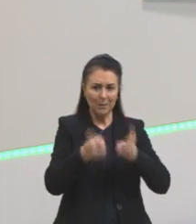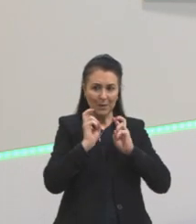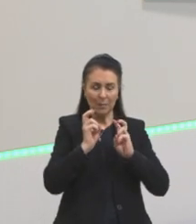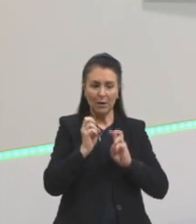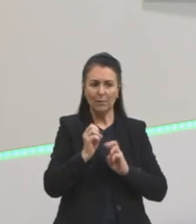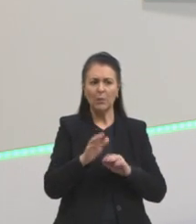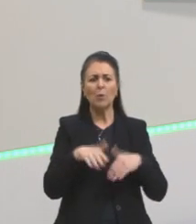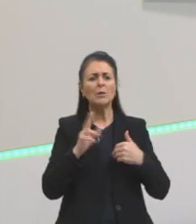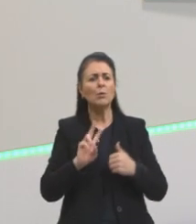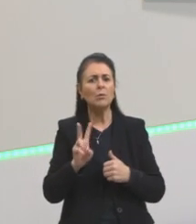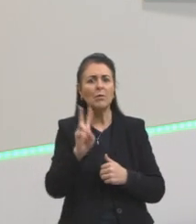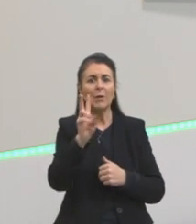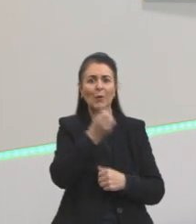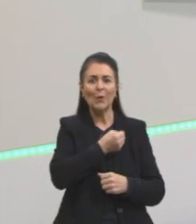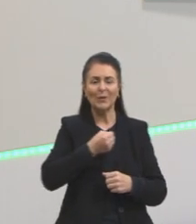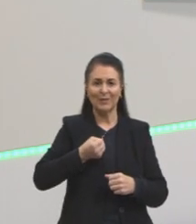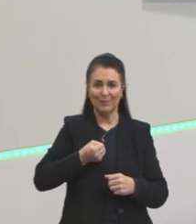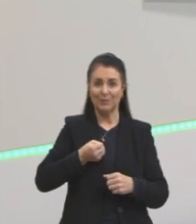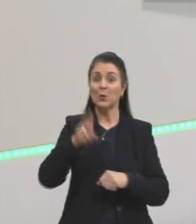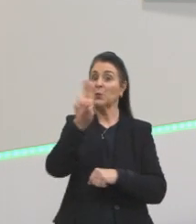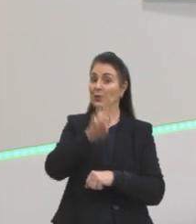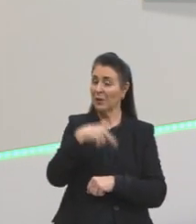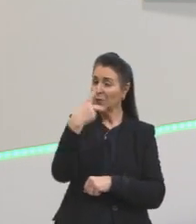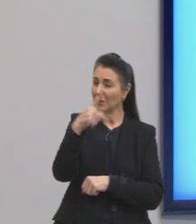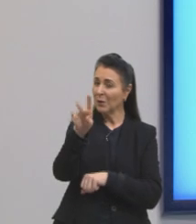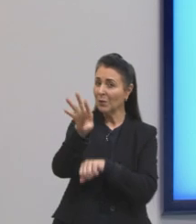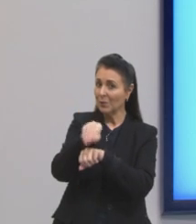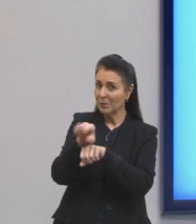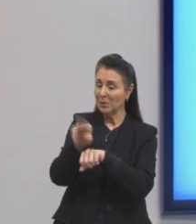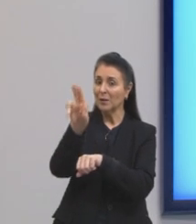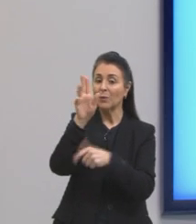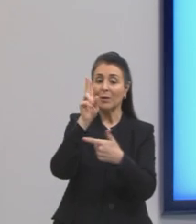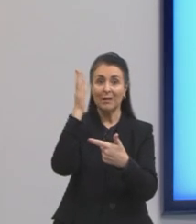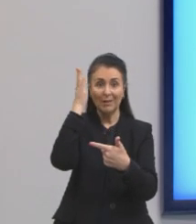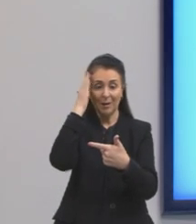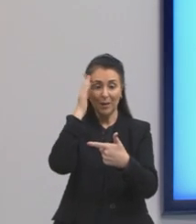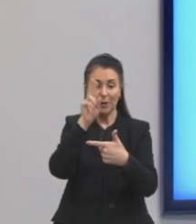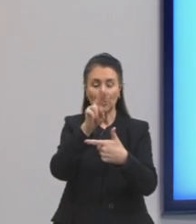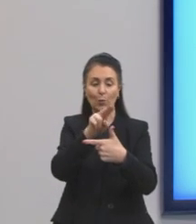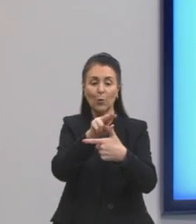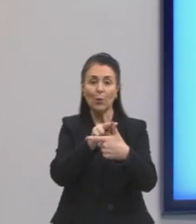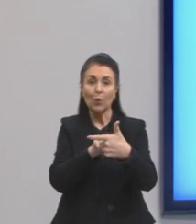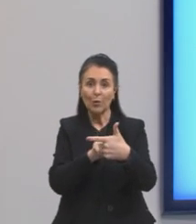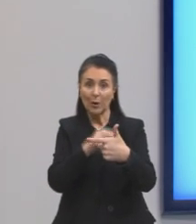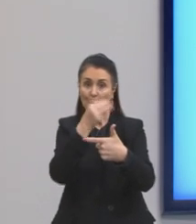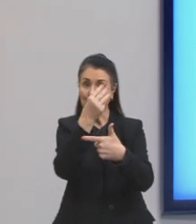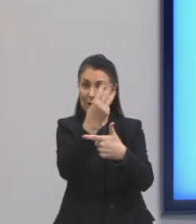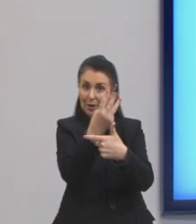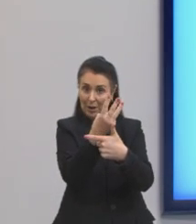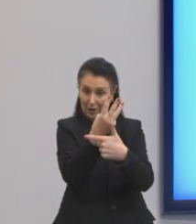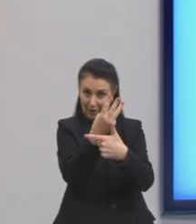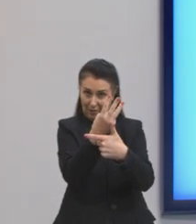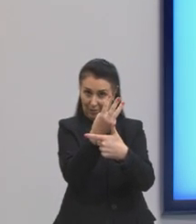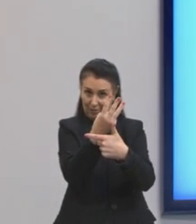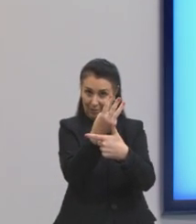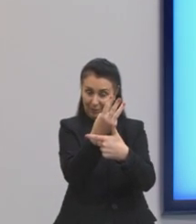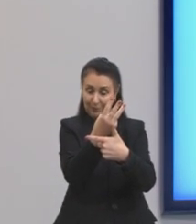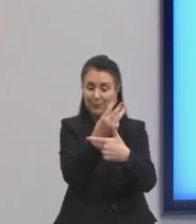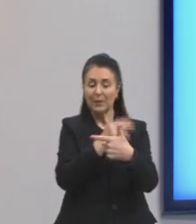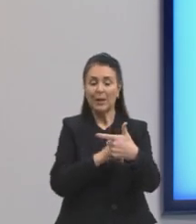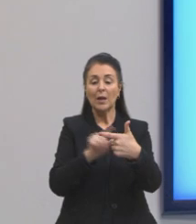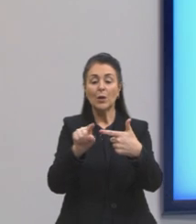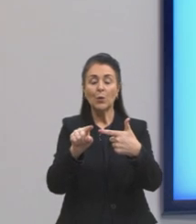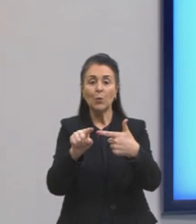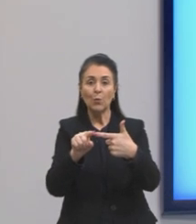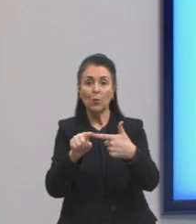que estão aliam a partir desse conhecimento eu sei que o cateto Então esse cateto vertical é três correto porque eu o conhecimento daqui